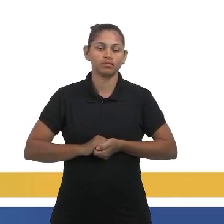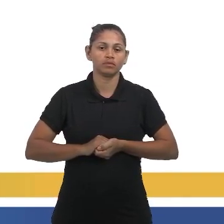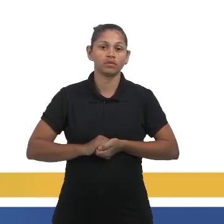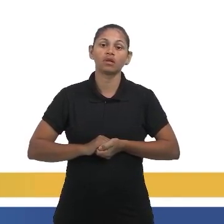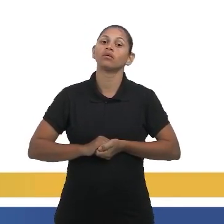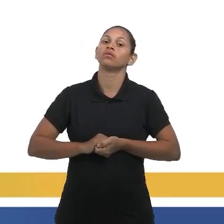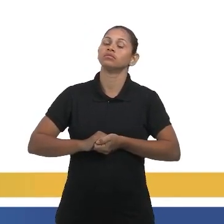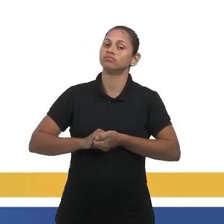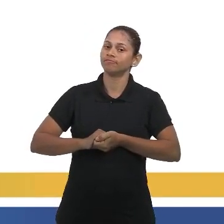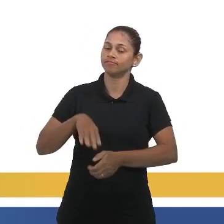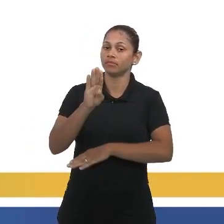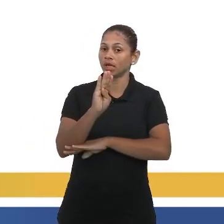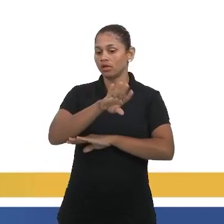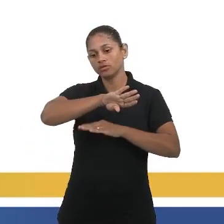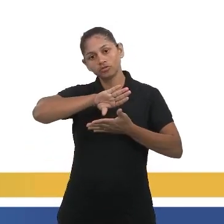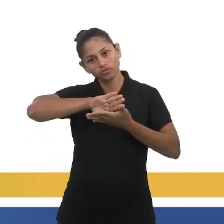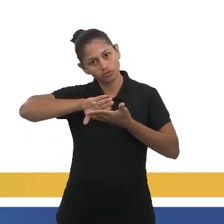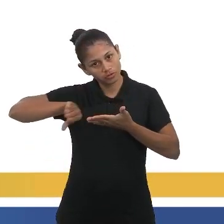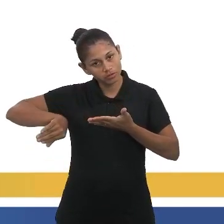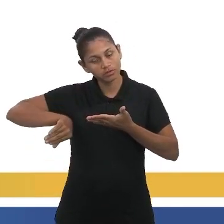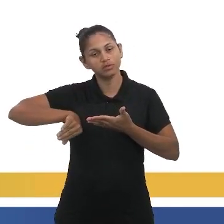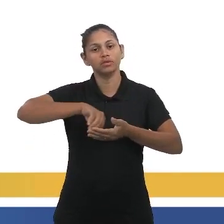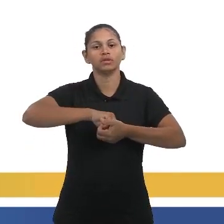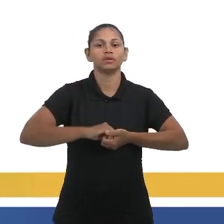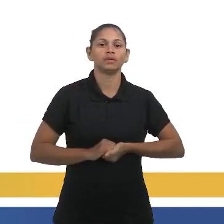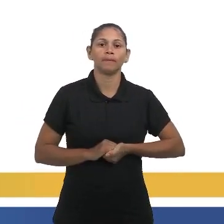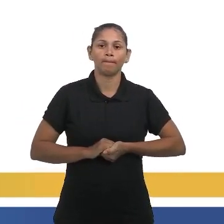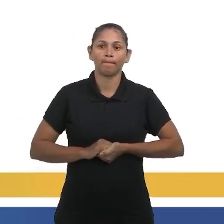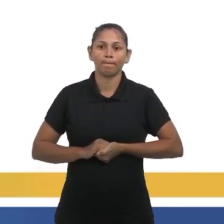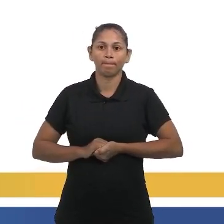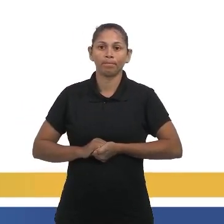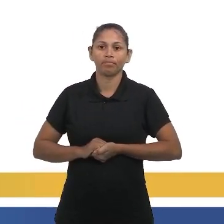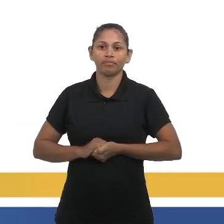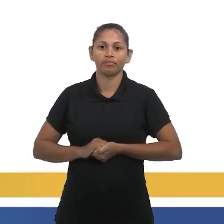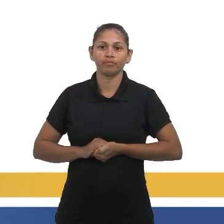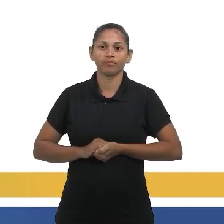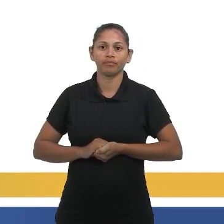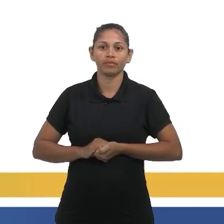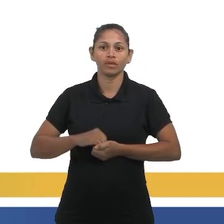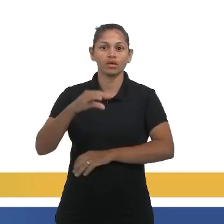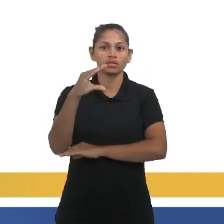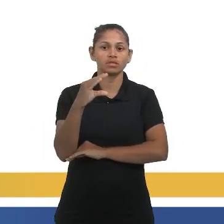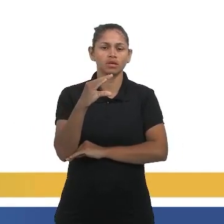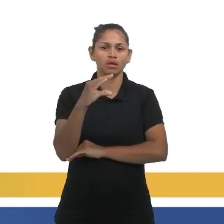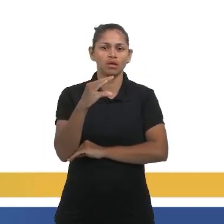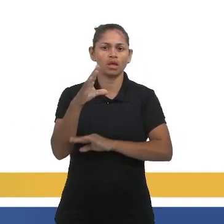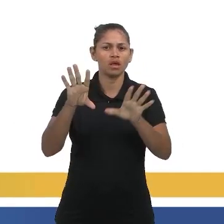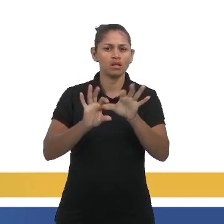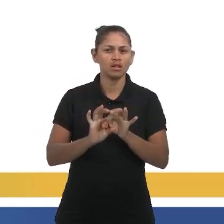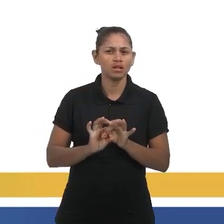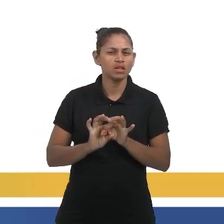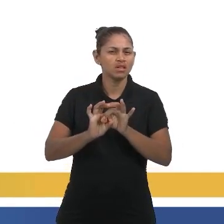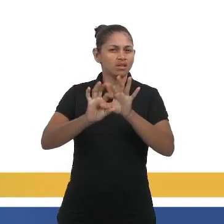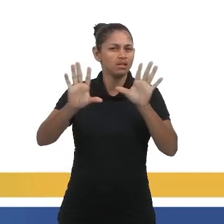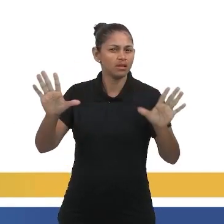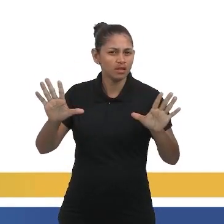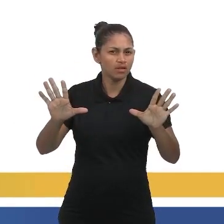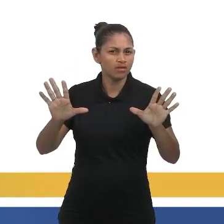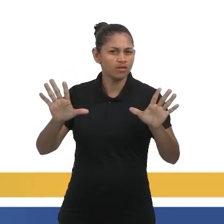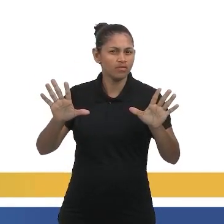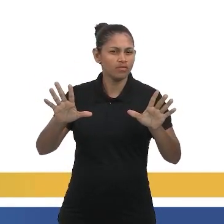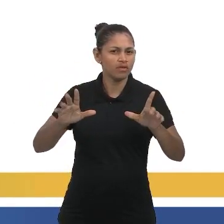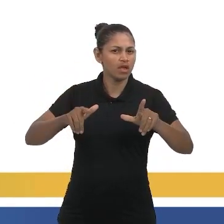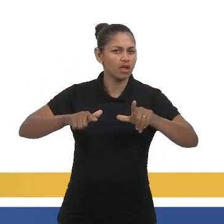também excluir a alternativa B. Autonomia do empregado, se você for pensar nessas